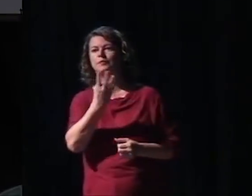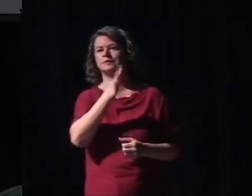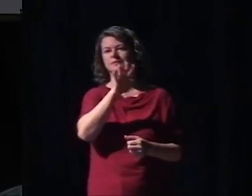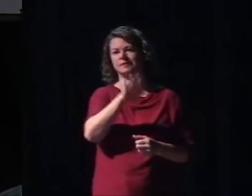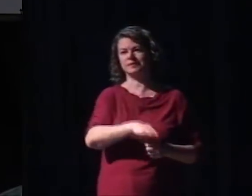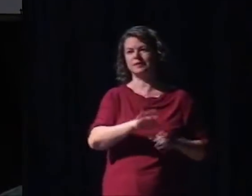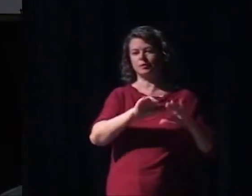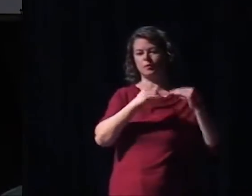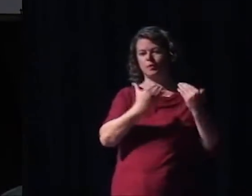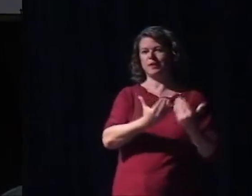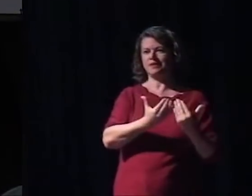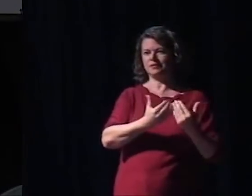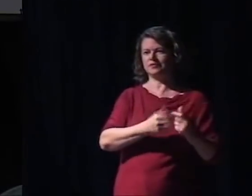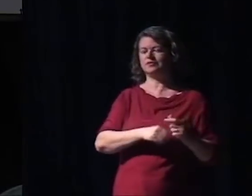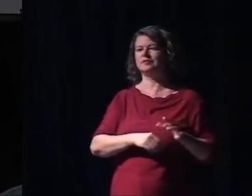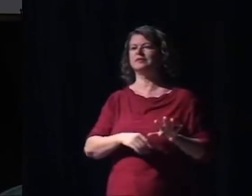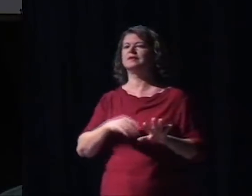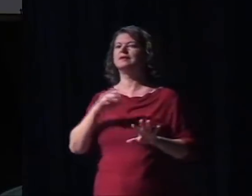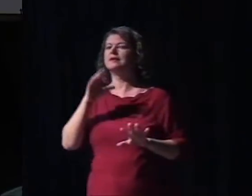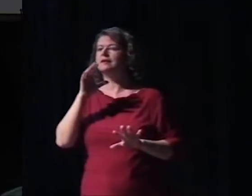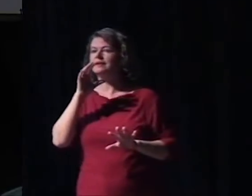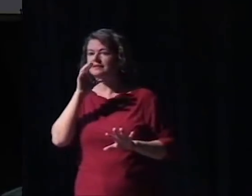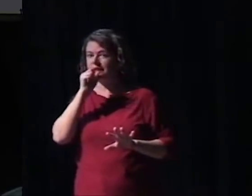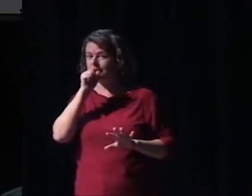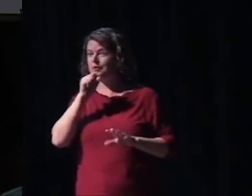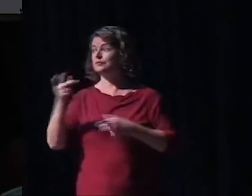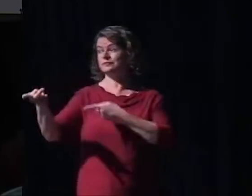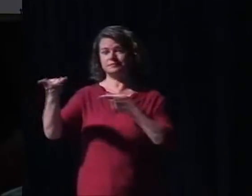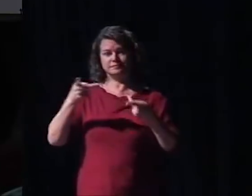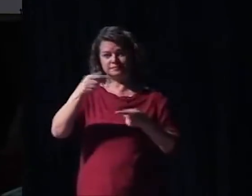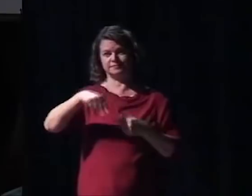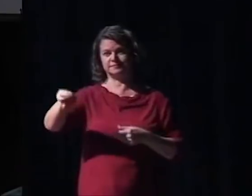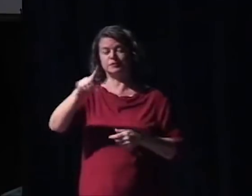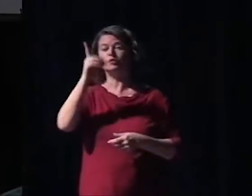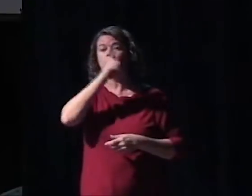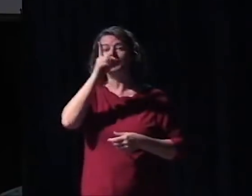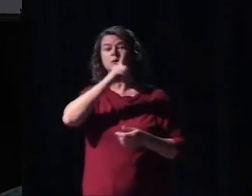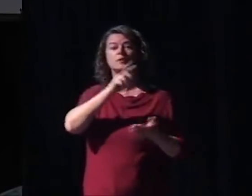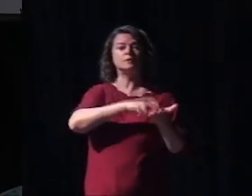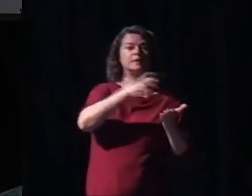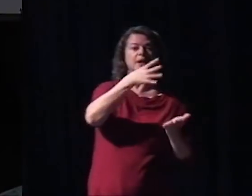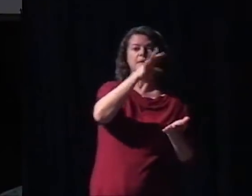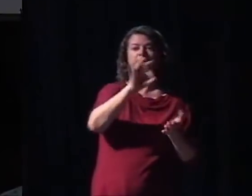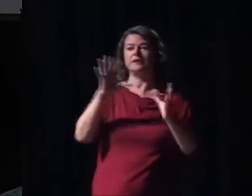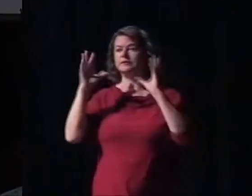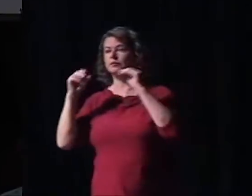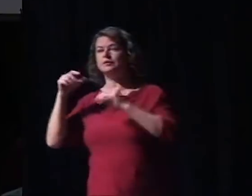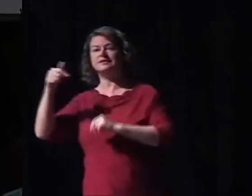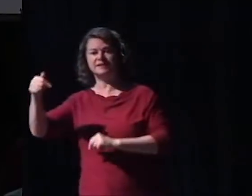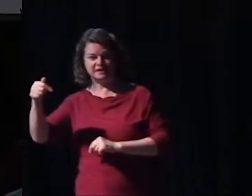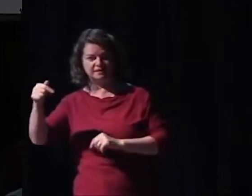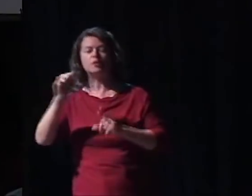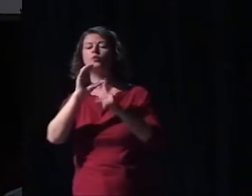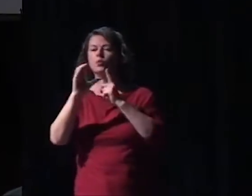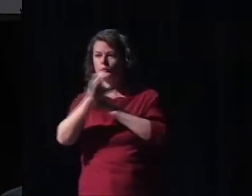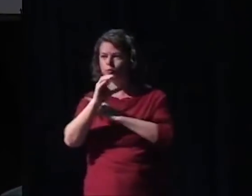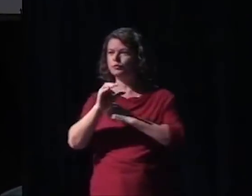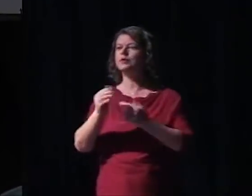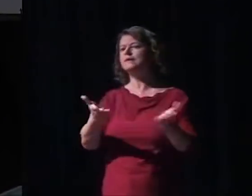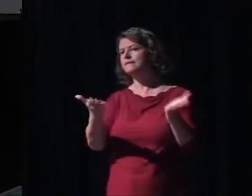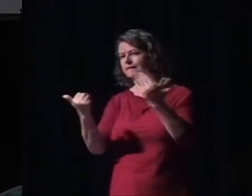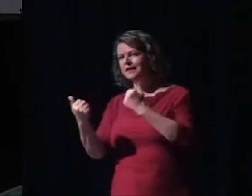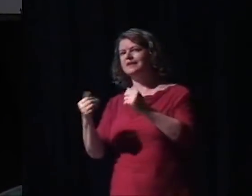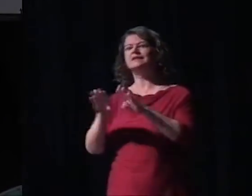19h30, sábado, você é nosso convidado. Domingo às 10, 19 horas, eu quero convidar você que vem sempre à noite, que venha também de